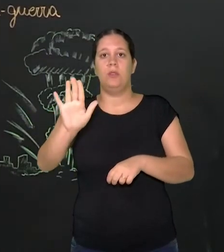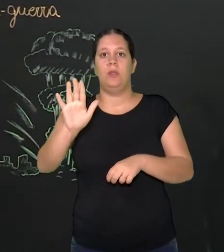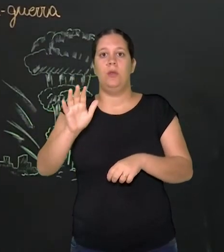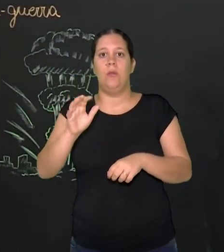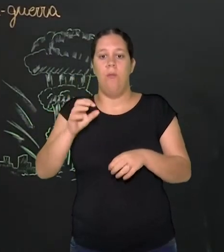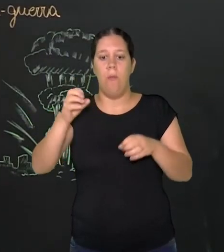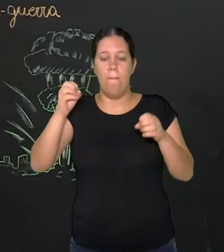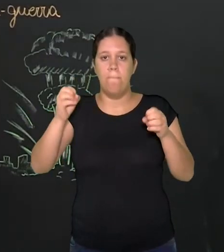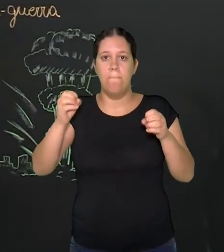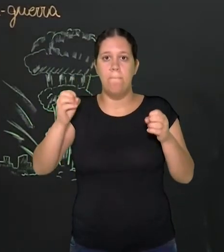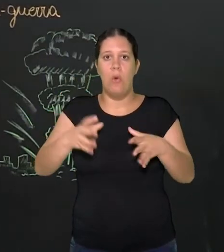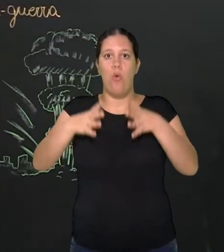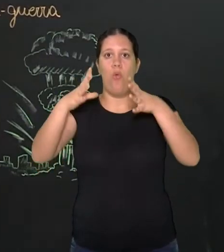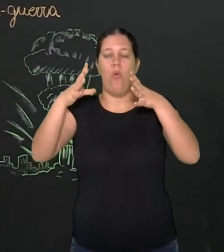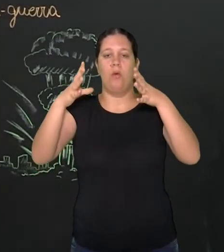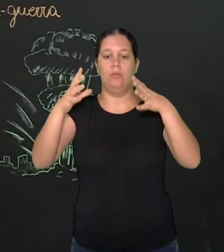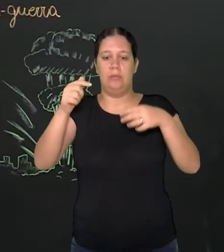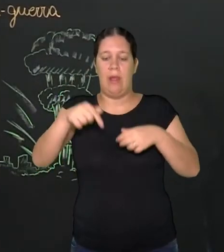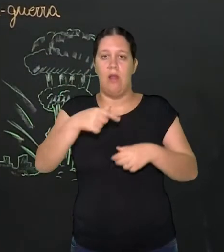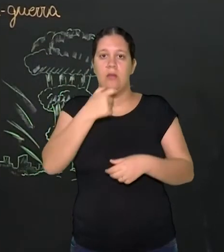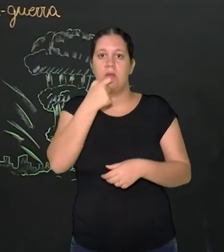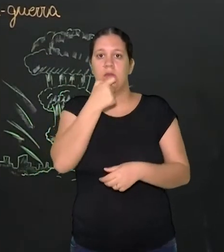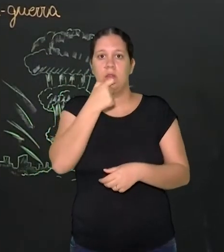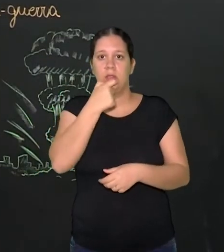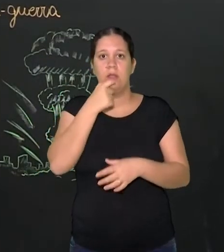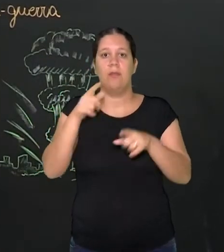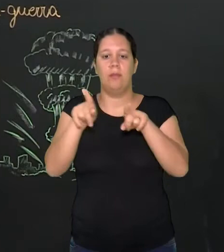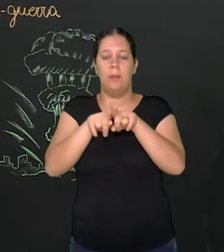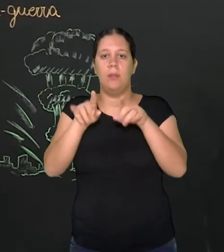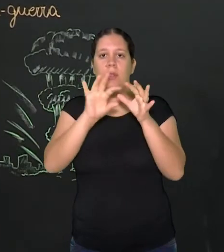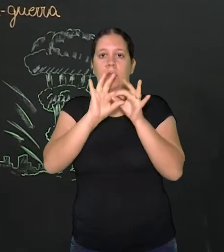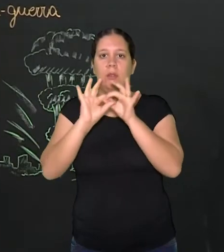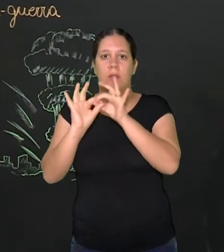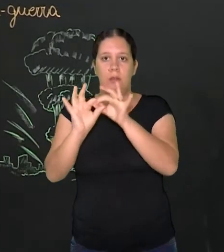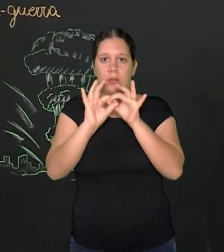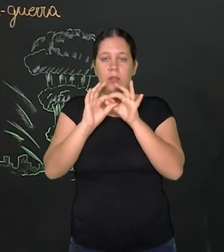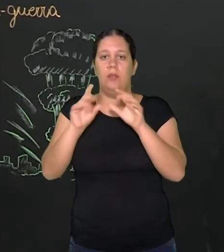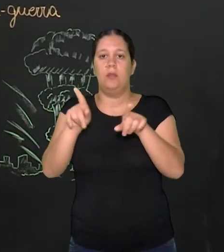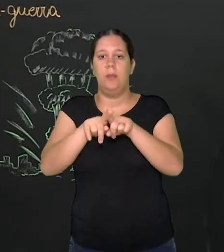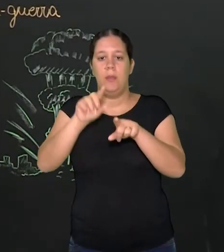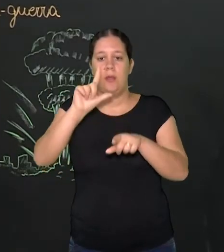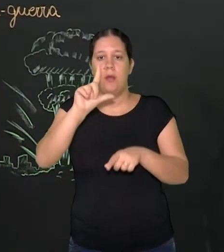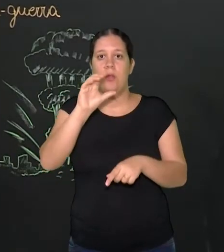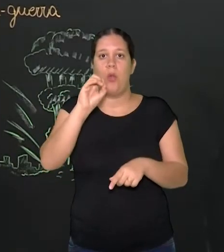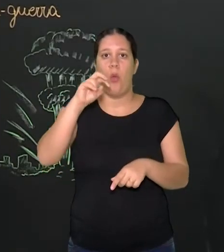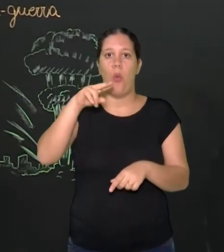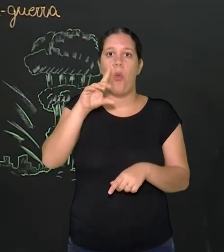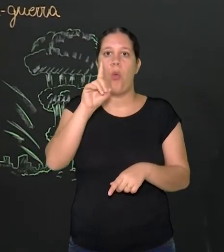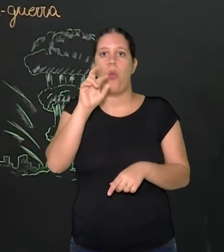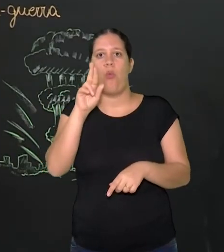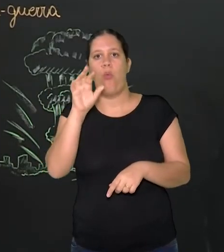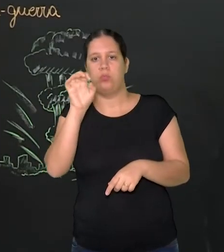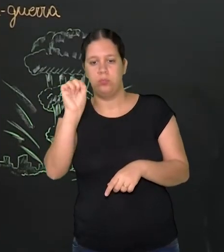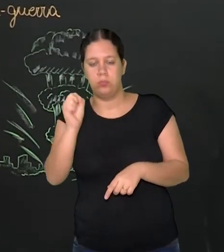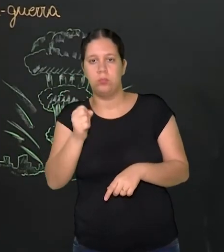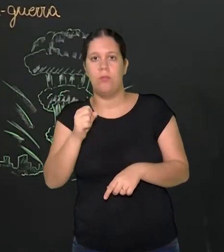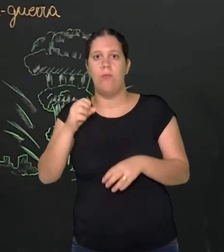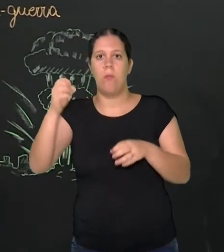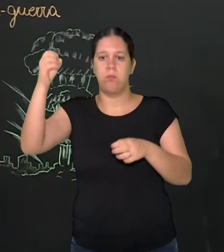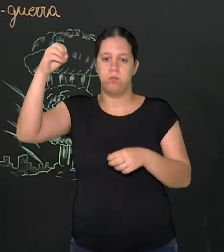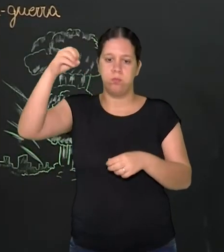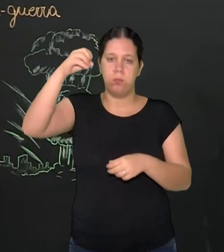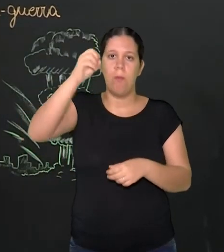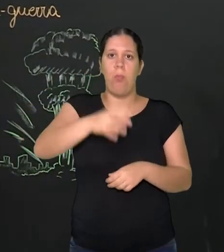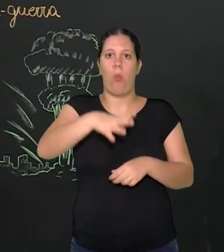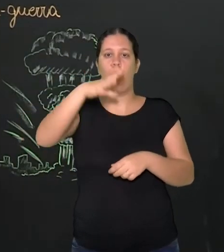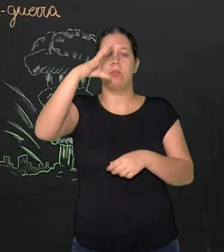série de bombardeios à Inglaterra, o outro aliado, né? Londres, que era a capital da Inglaterra, foi pesadamente